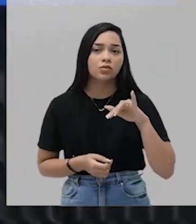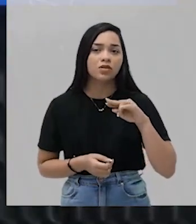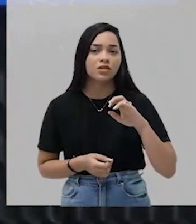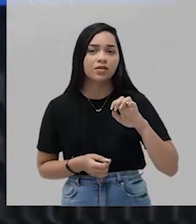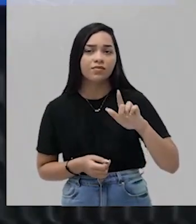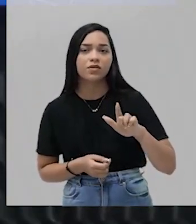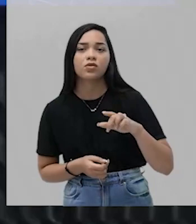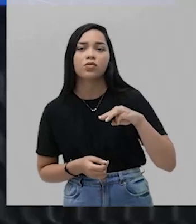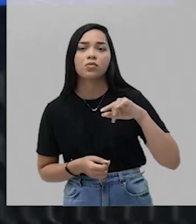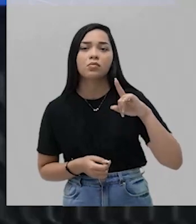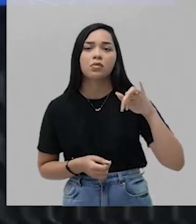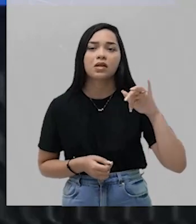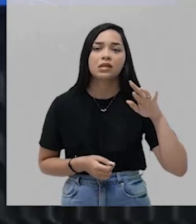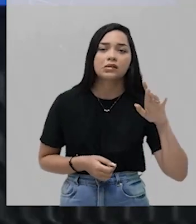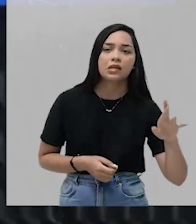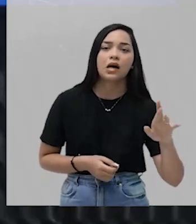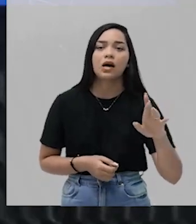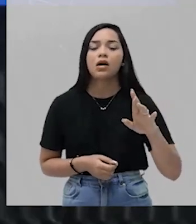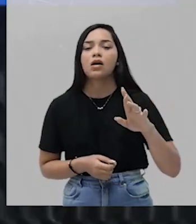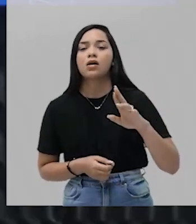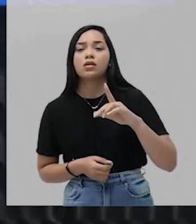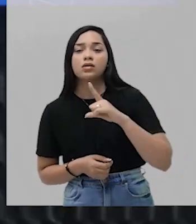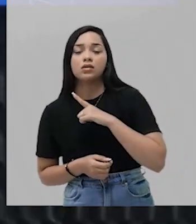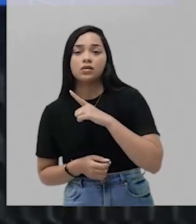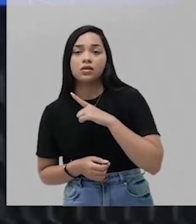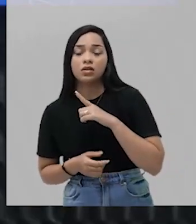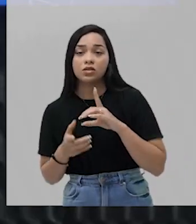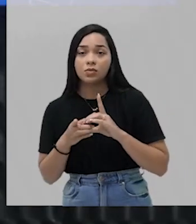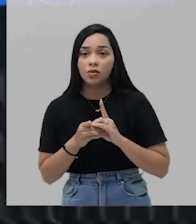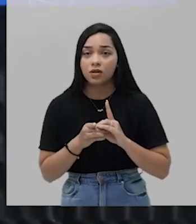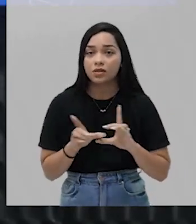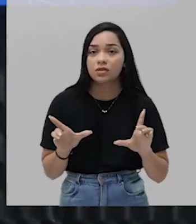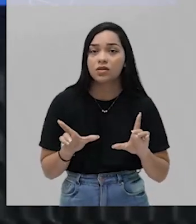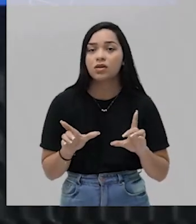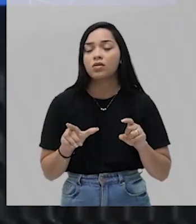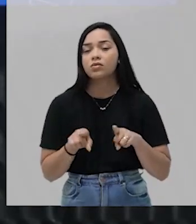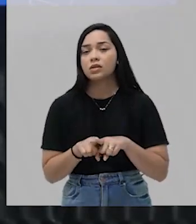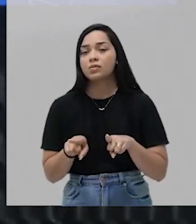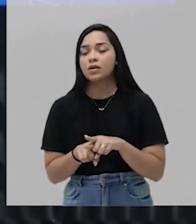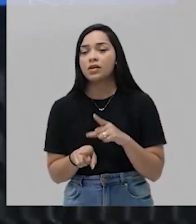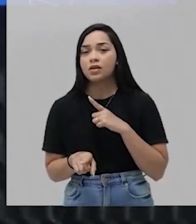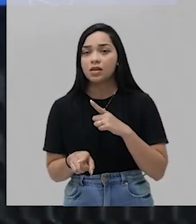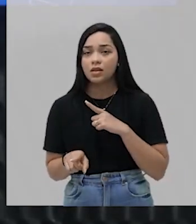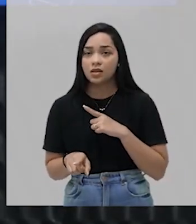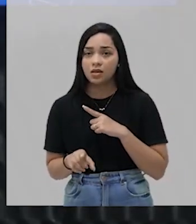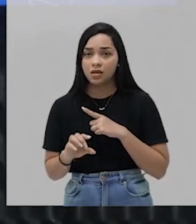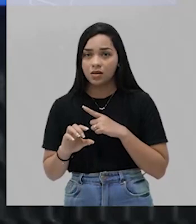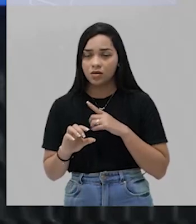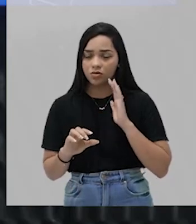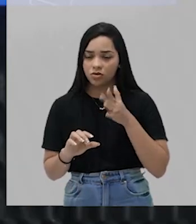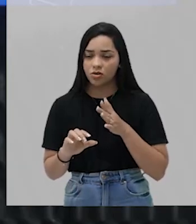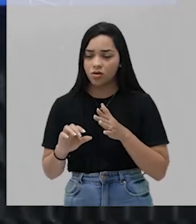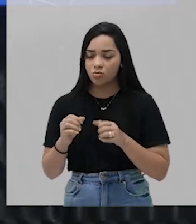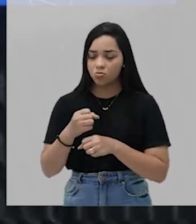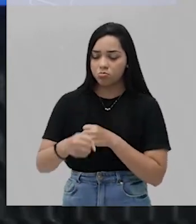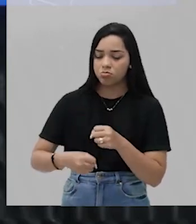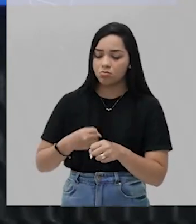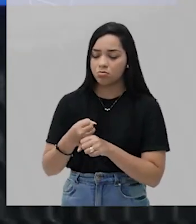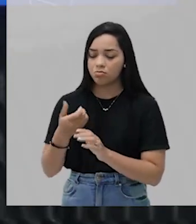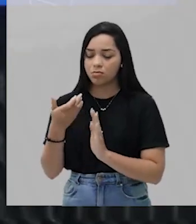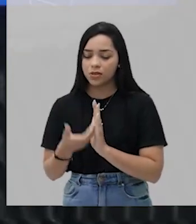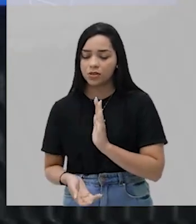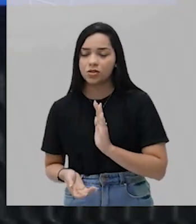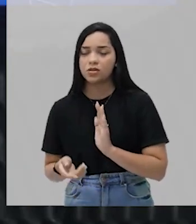civil-militar para um regime o quê? De democratização. Uma década que foi perdida por conta de